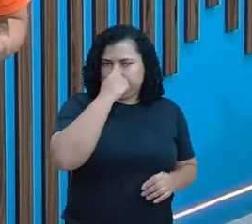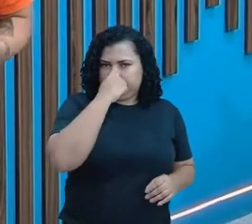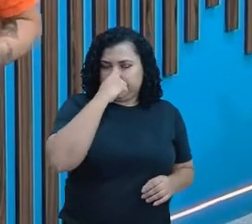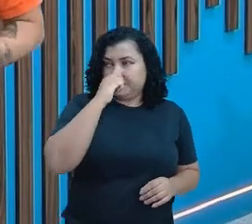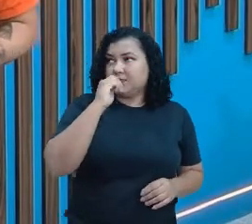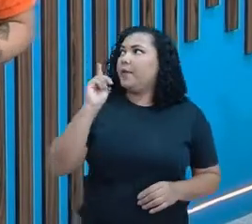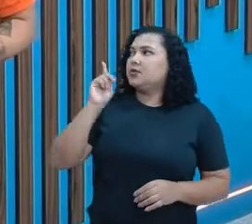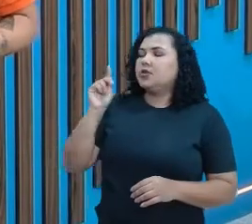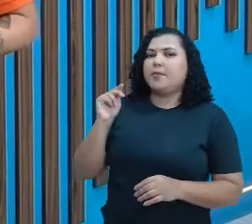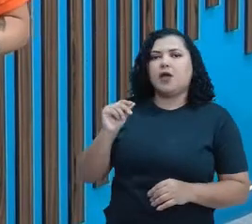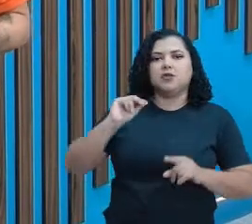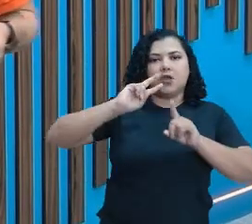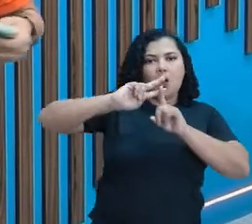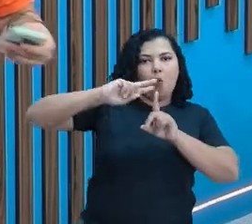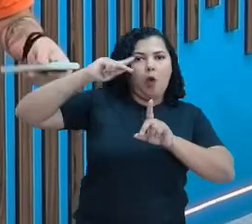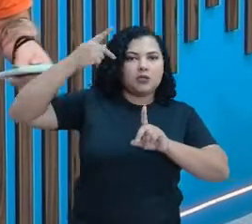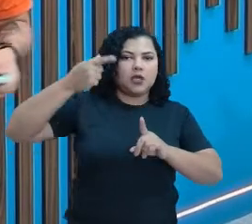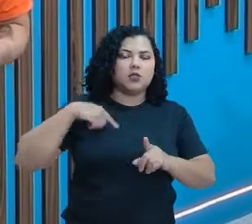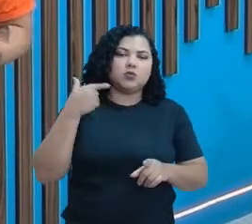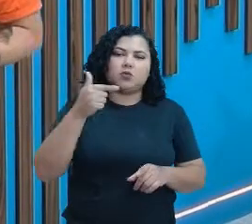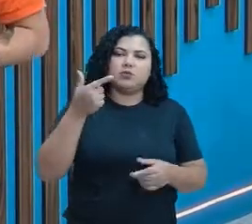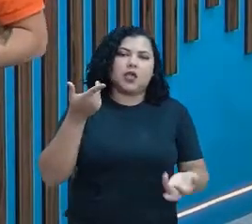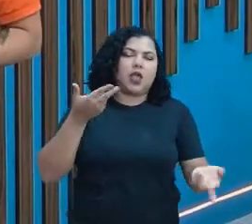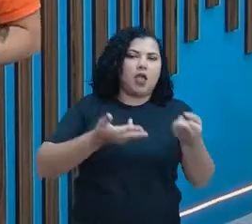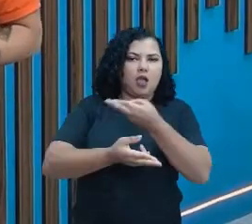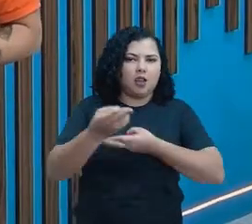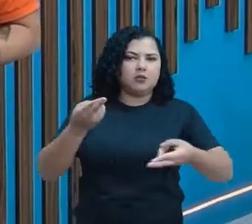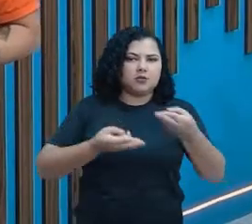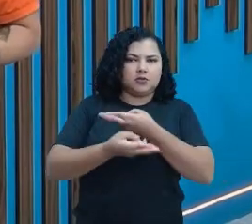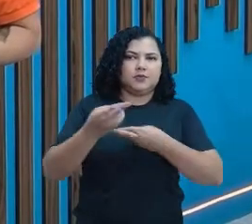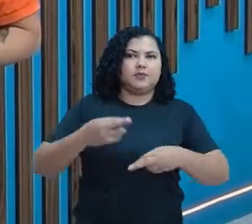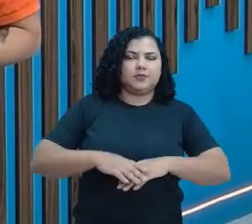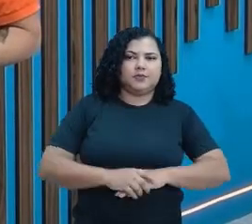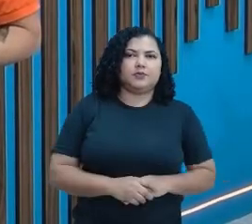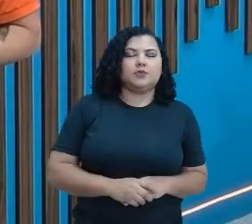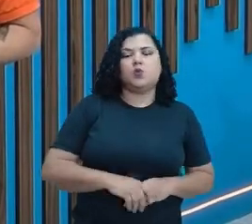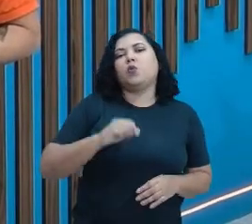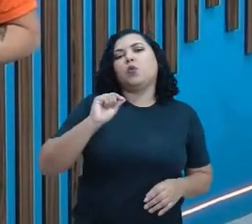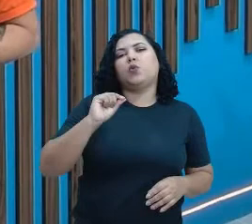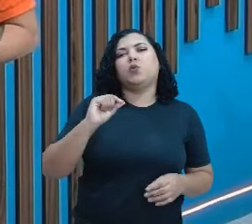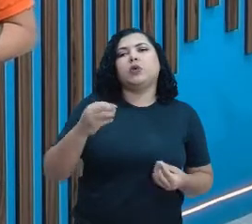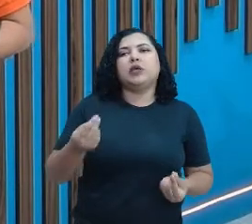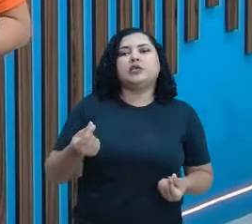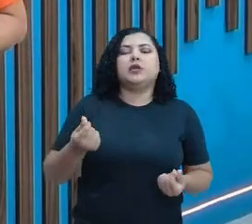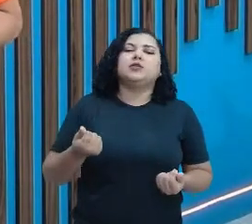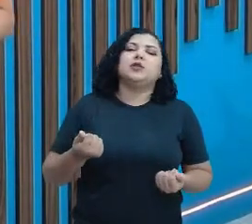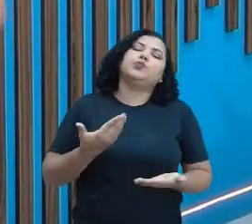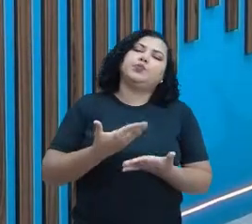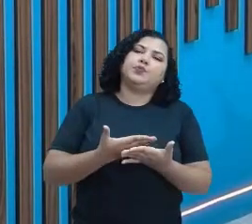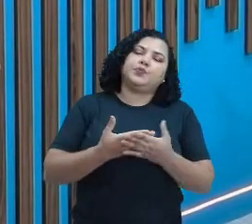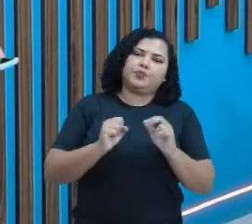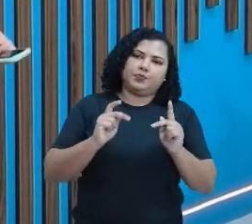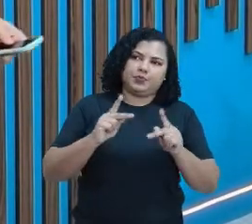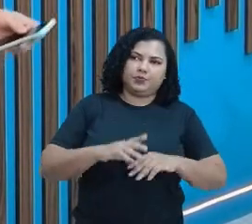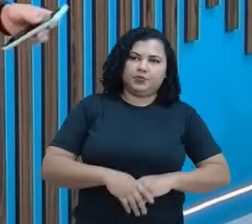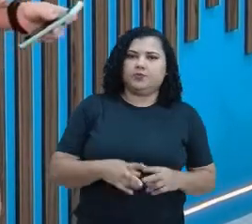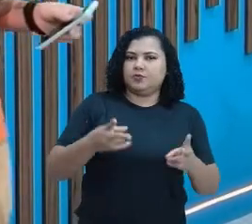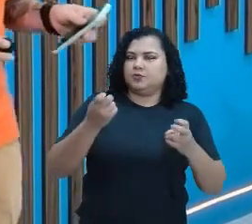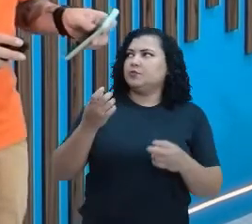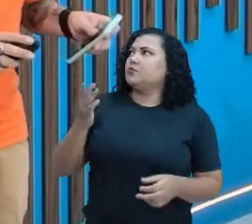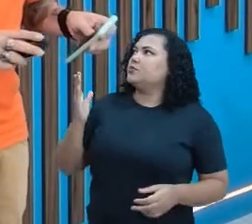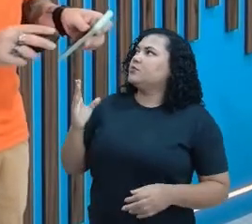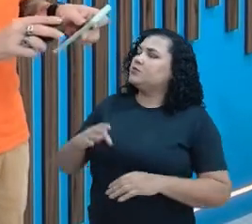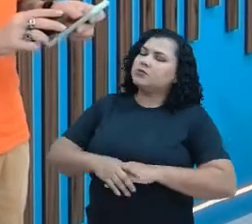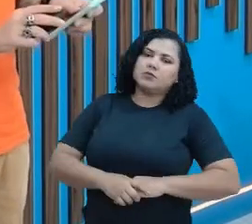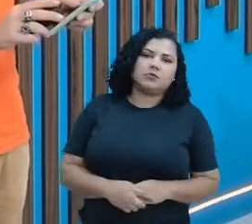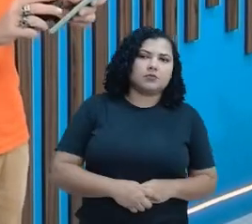uma ligação, uma relação com o fenômeno que está sendo trabalhado, tá certo? Então, veja, para a gente